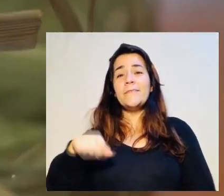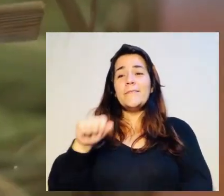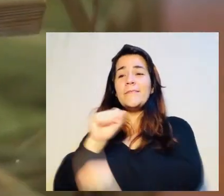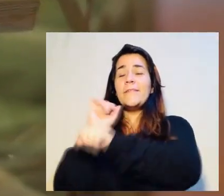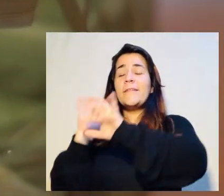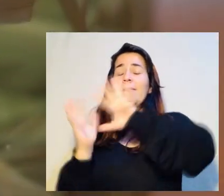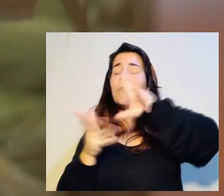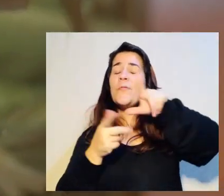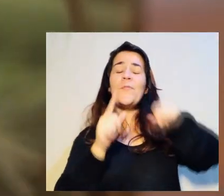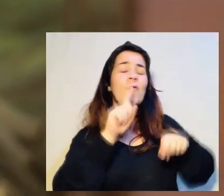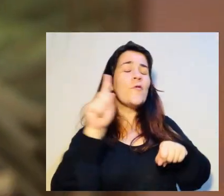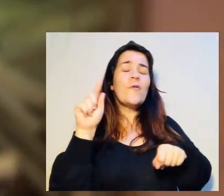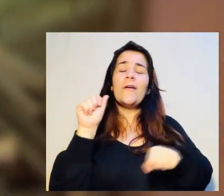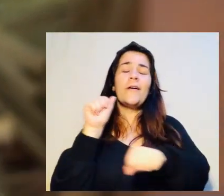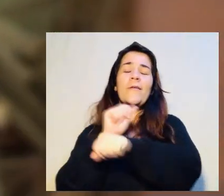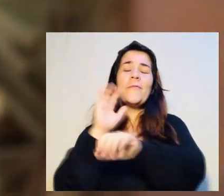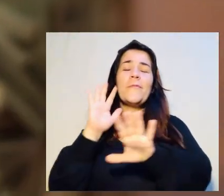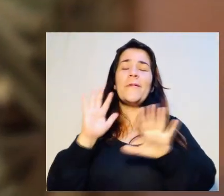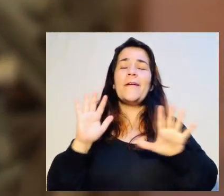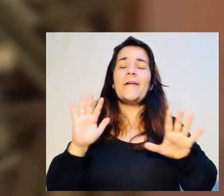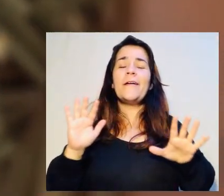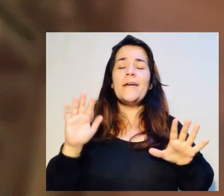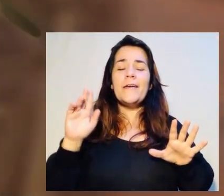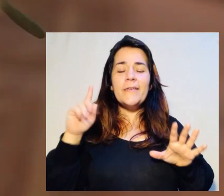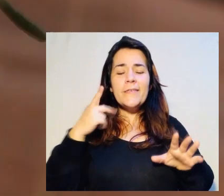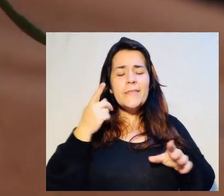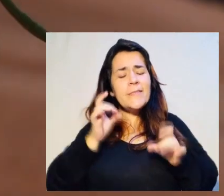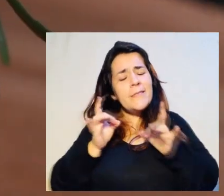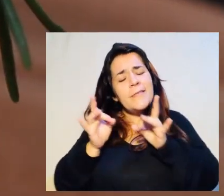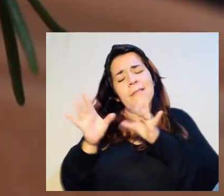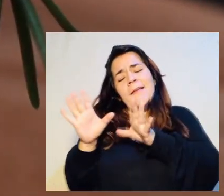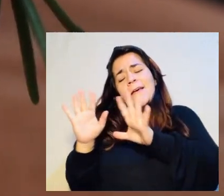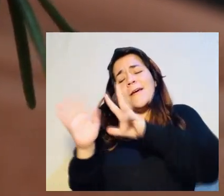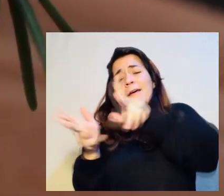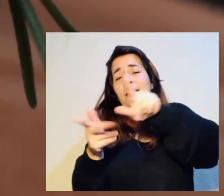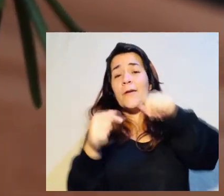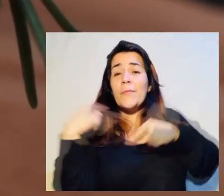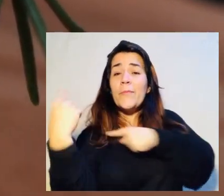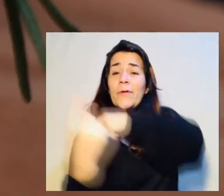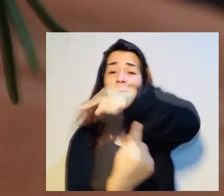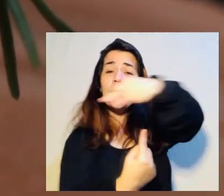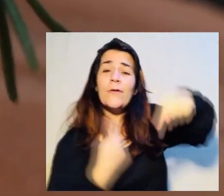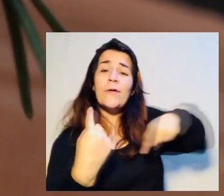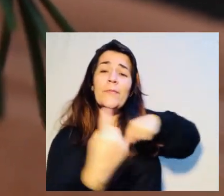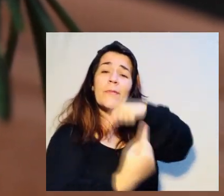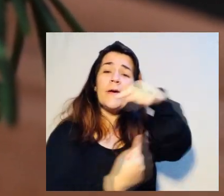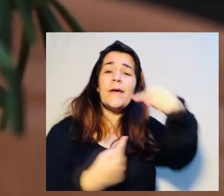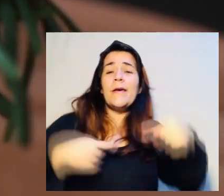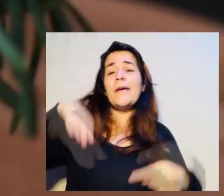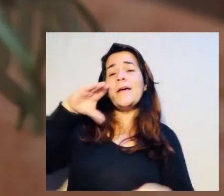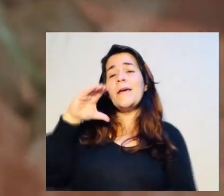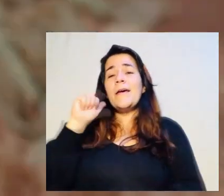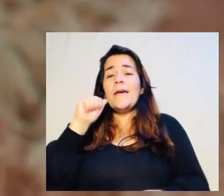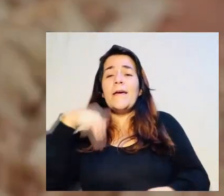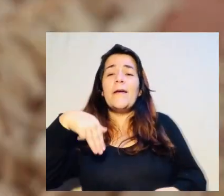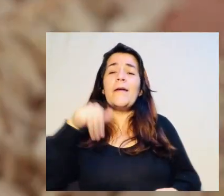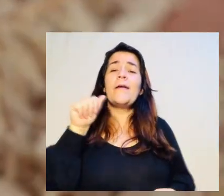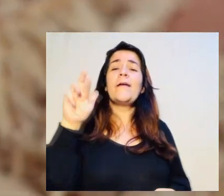Se eu parar, o mundo não para. Deixa então o mundo